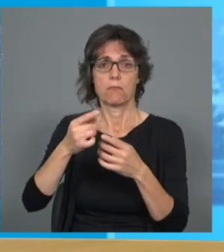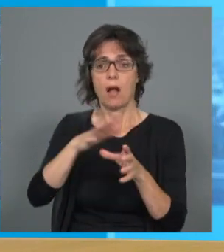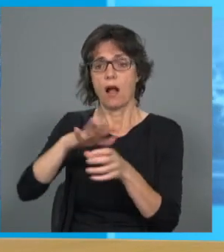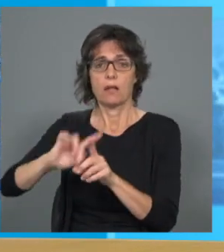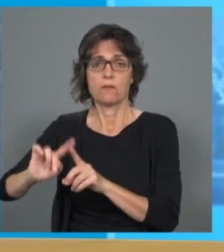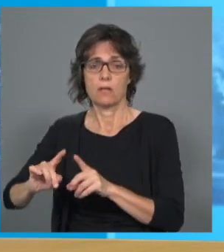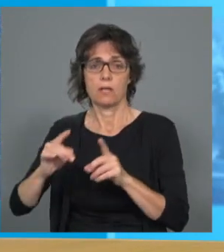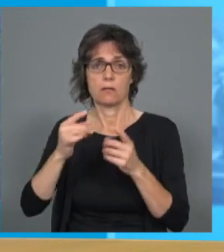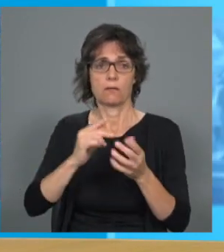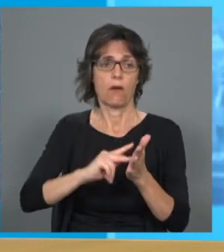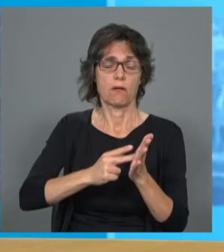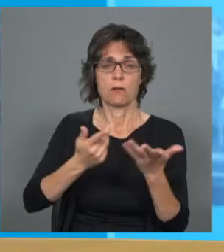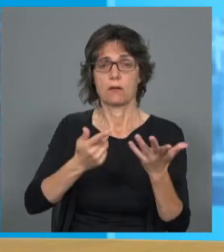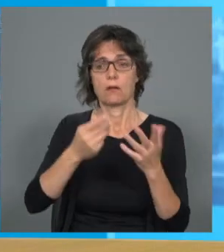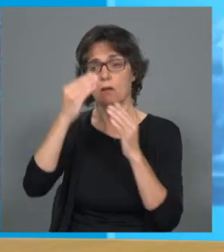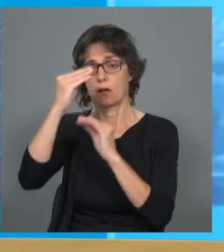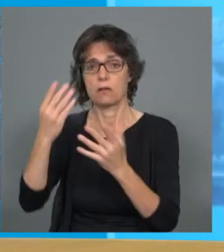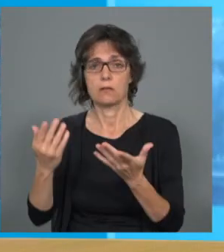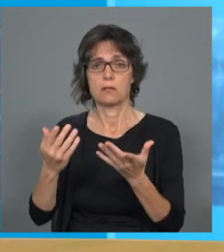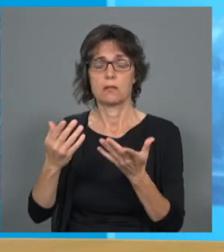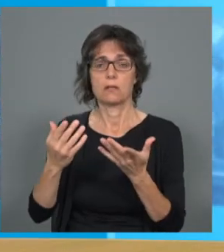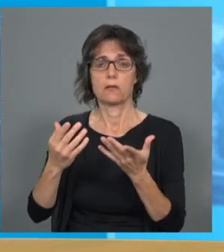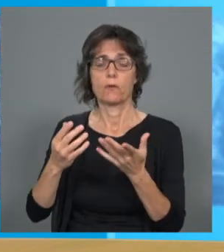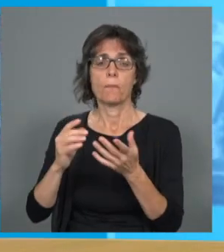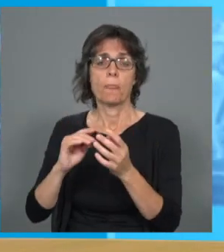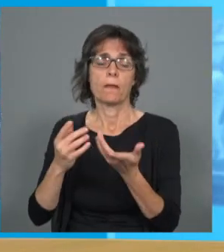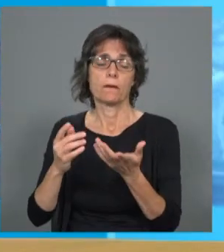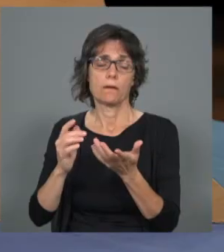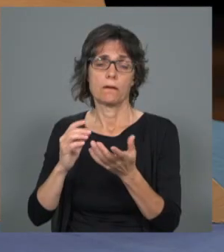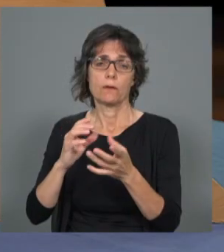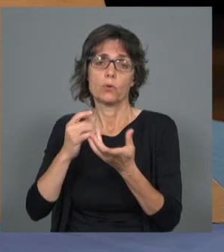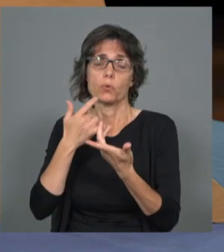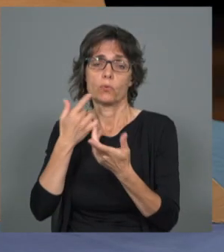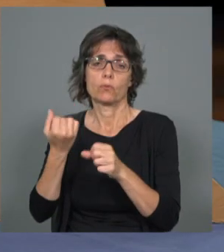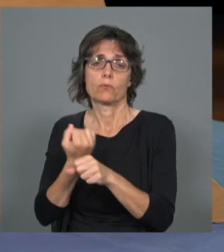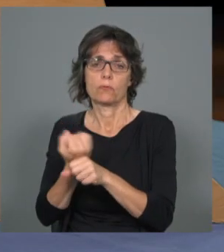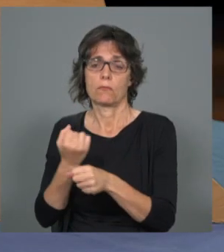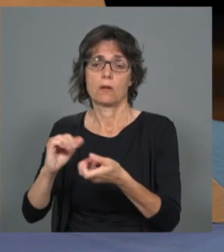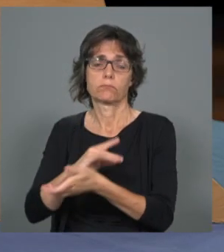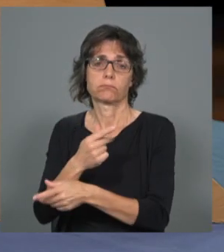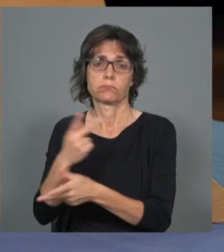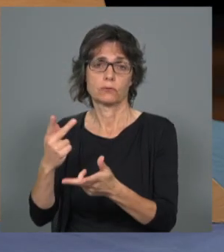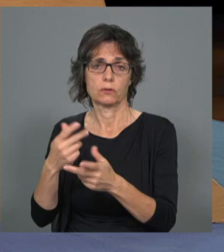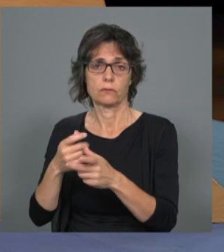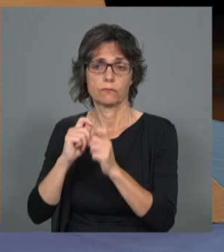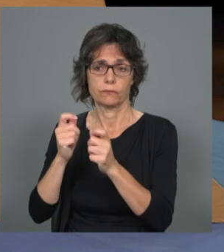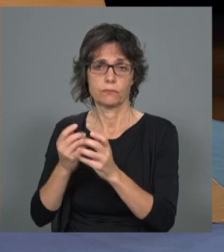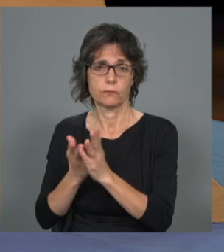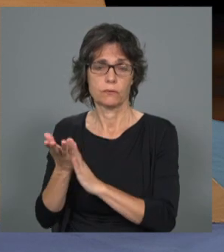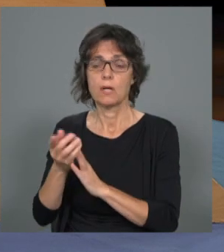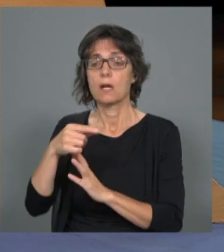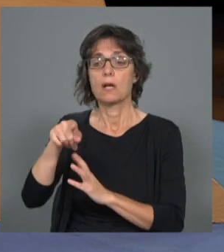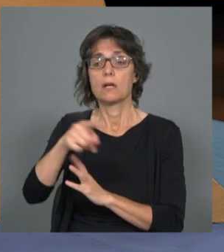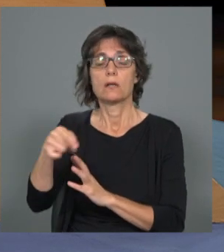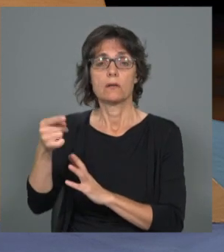parte das engenharias, estejamos nós a falar da parte da comunicação social e dos jornalistas e do trabalho do jornalismo. É necessário passar a pasta a